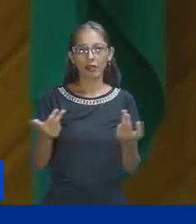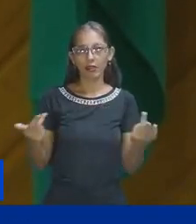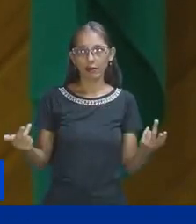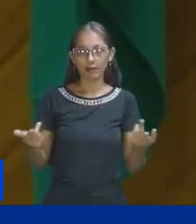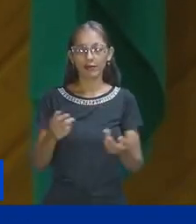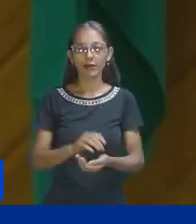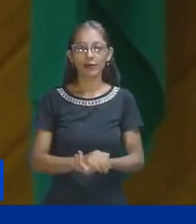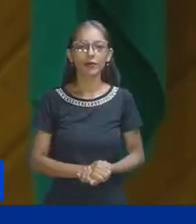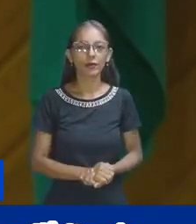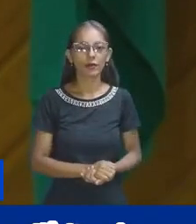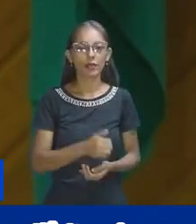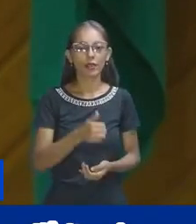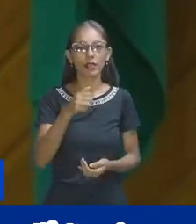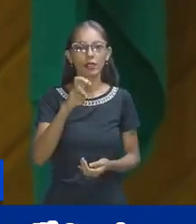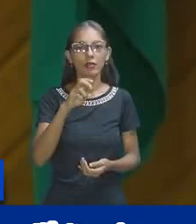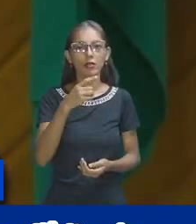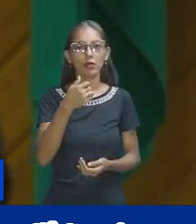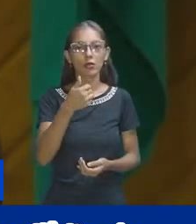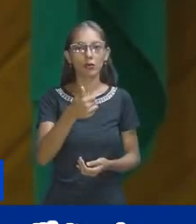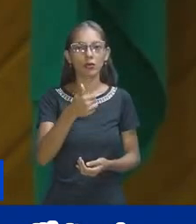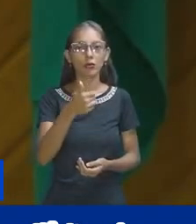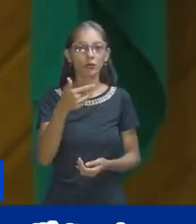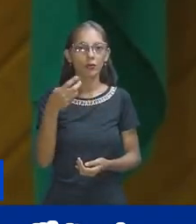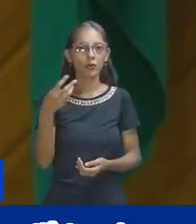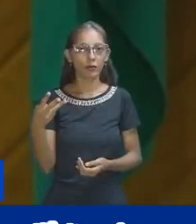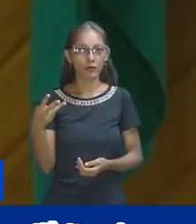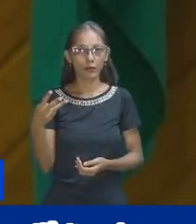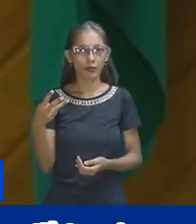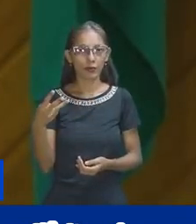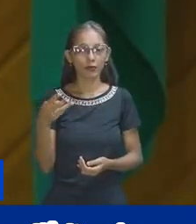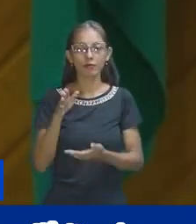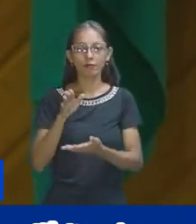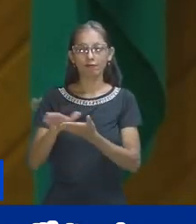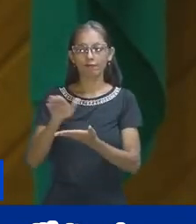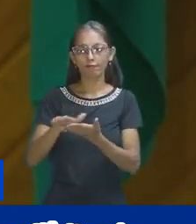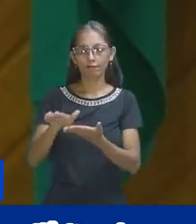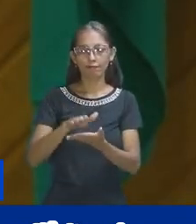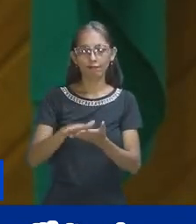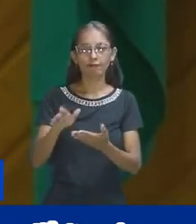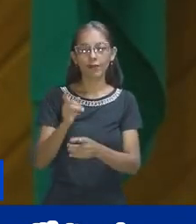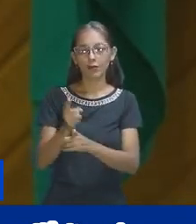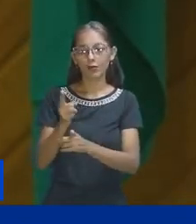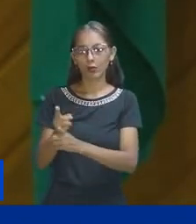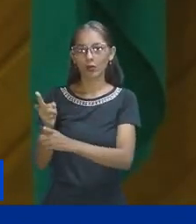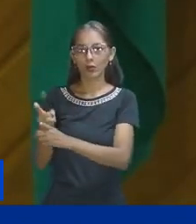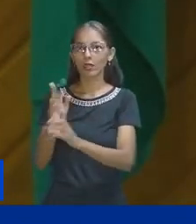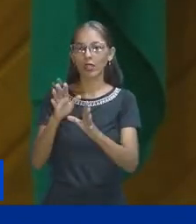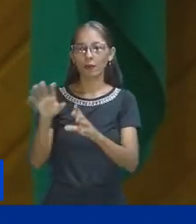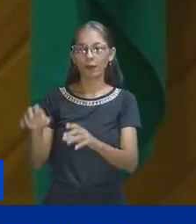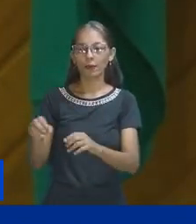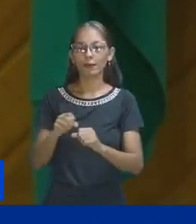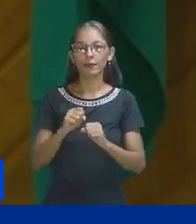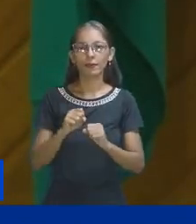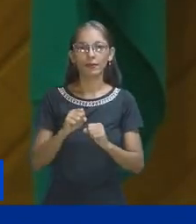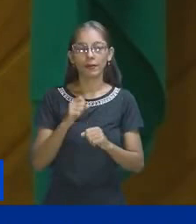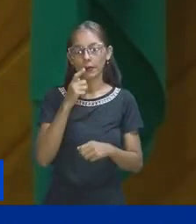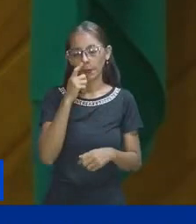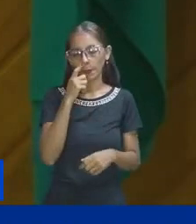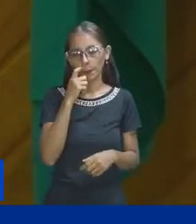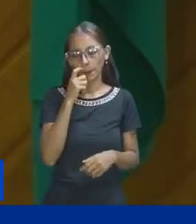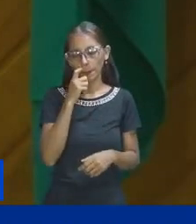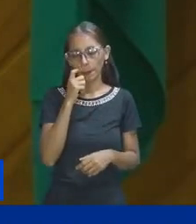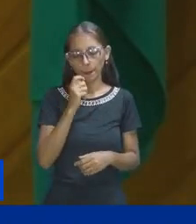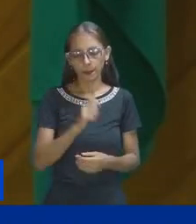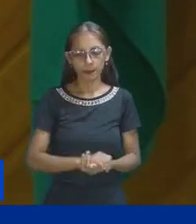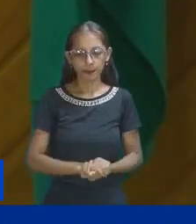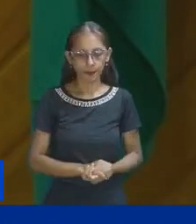15123. Pois bem, no ver do Ministério Público, resta configurado o ilícito do artigo 41A da